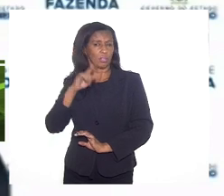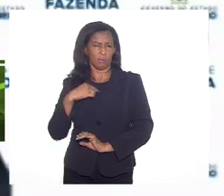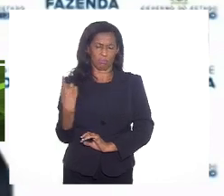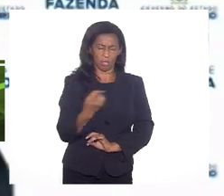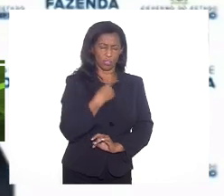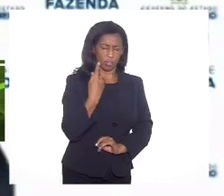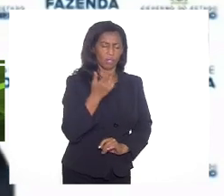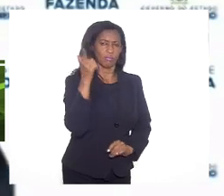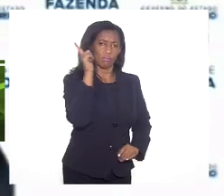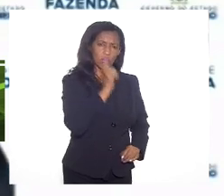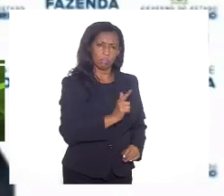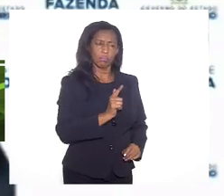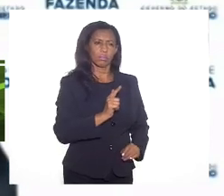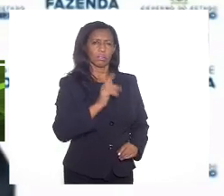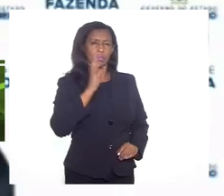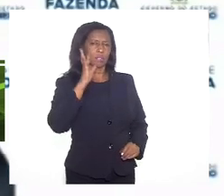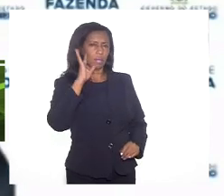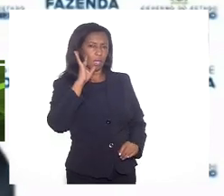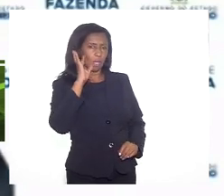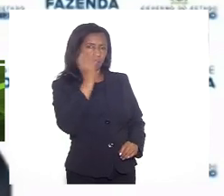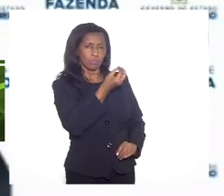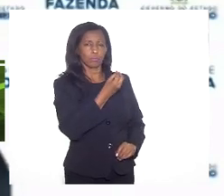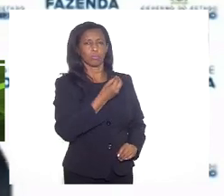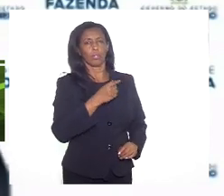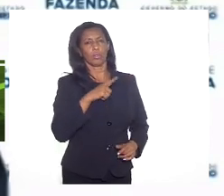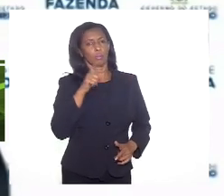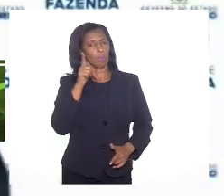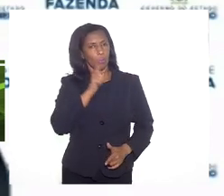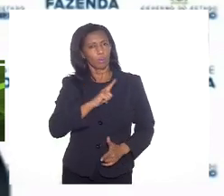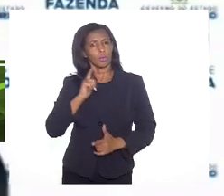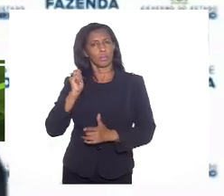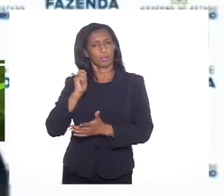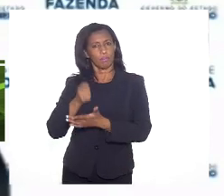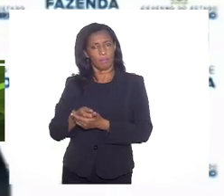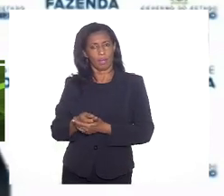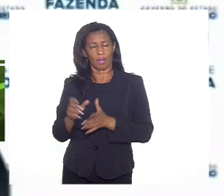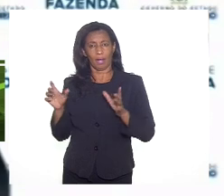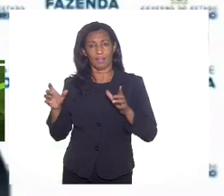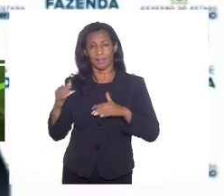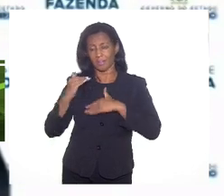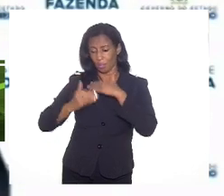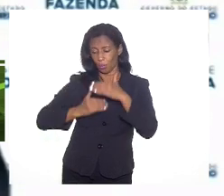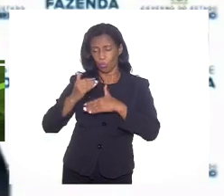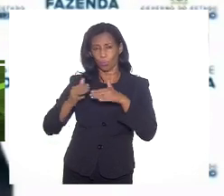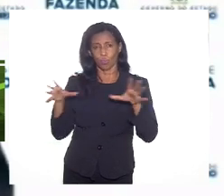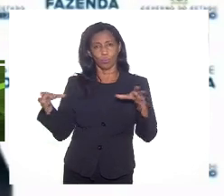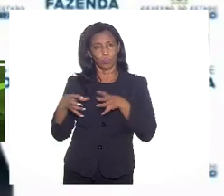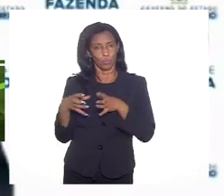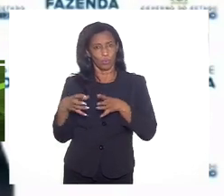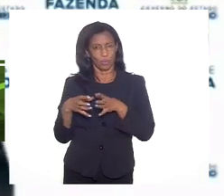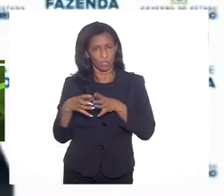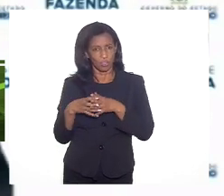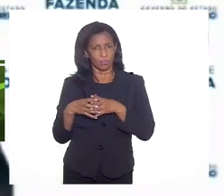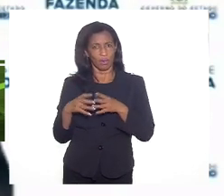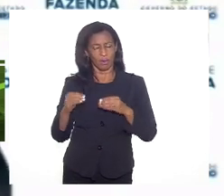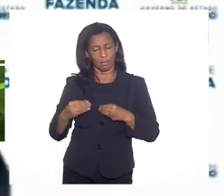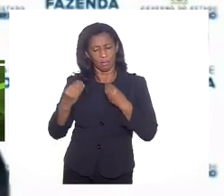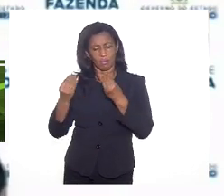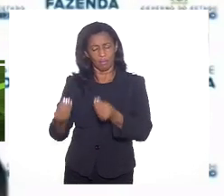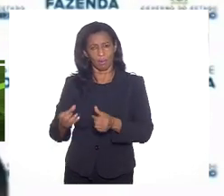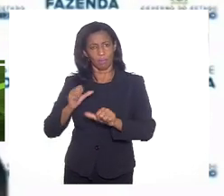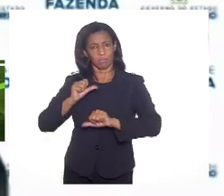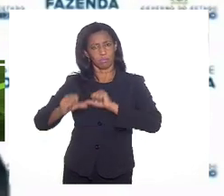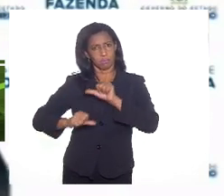vamos construir soluções alternativas e é essa construção coletiva que eu entendo que possa se